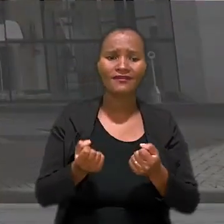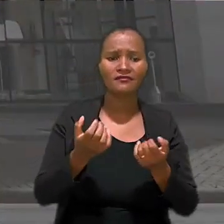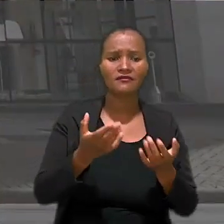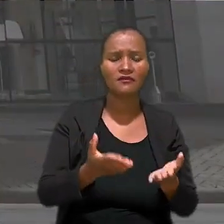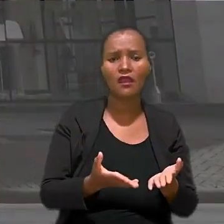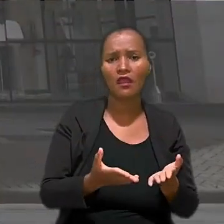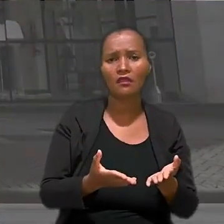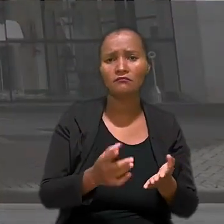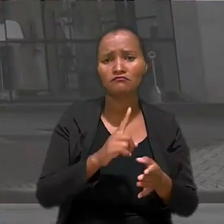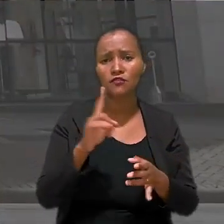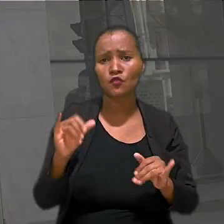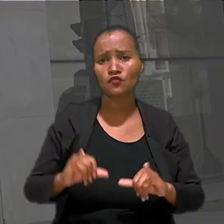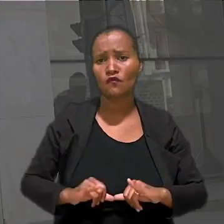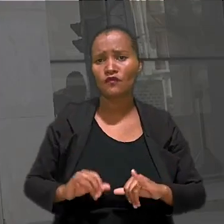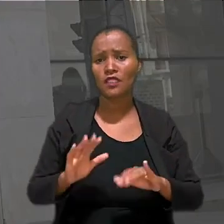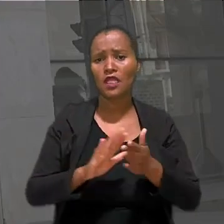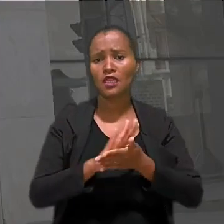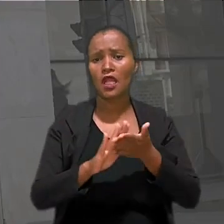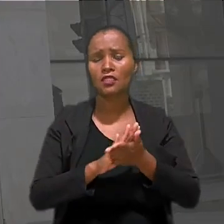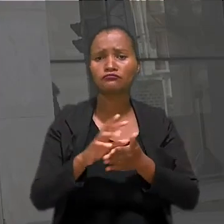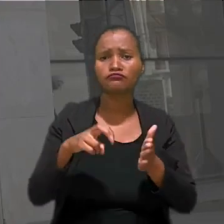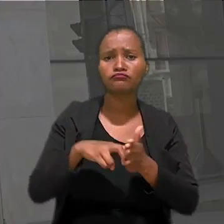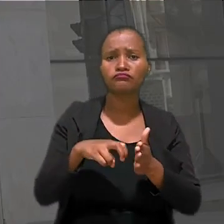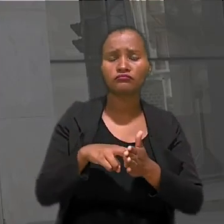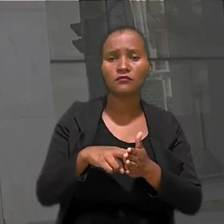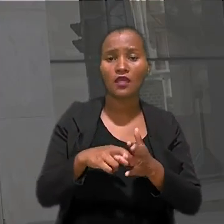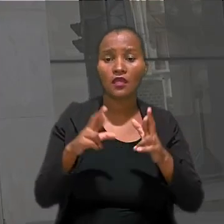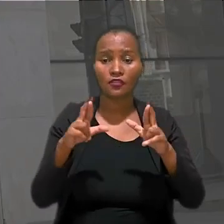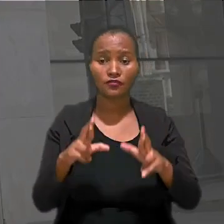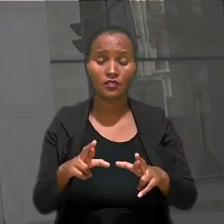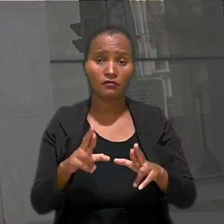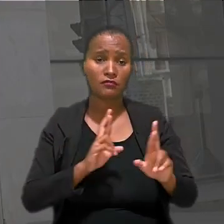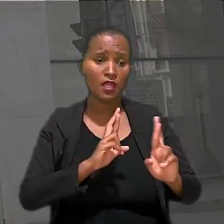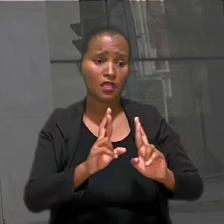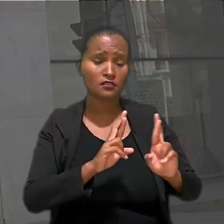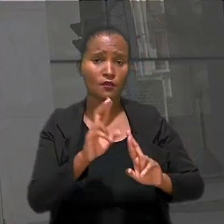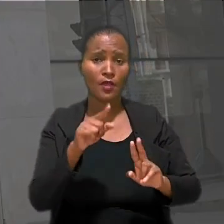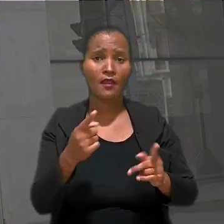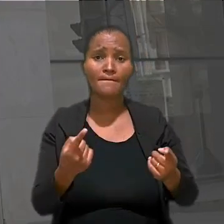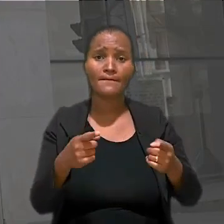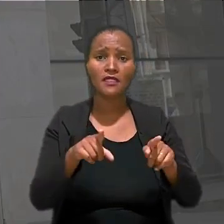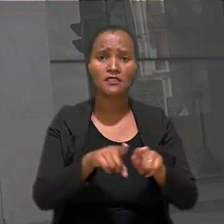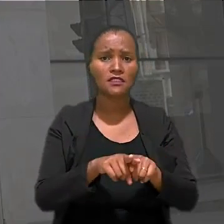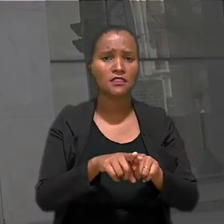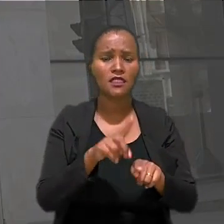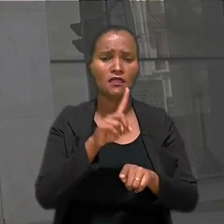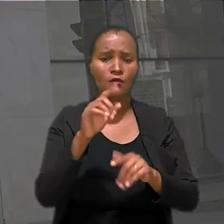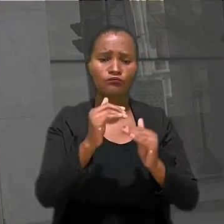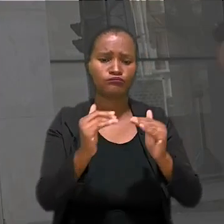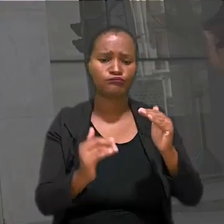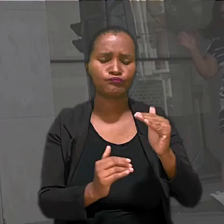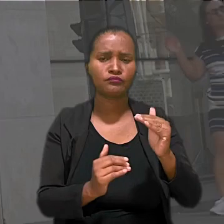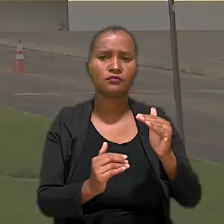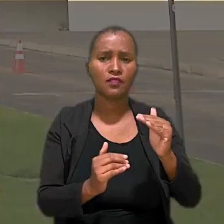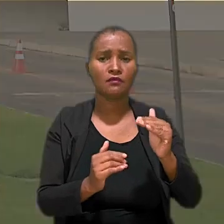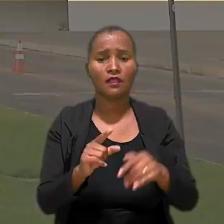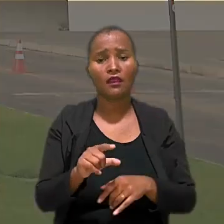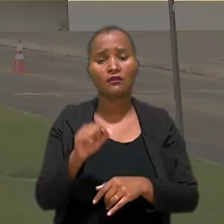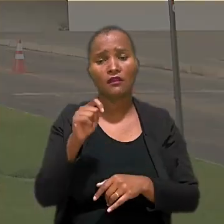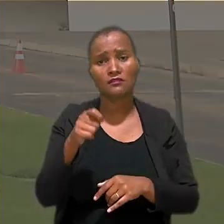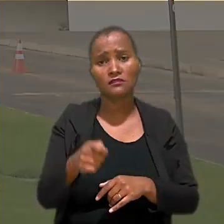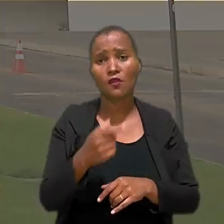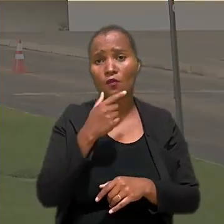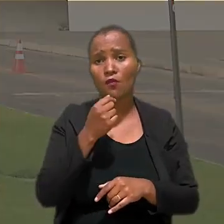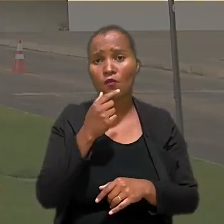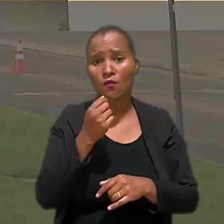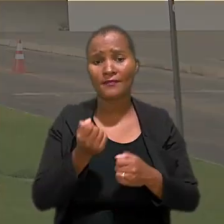entregas, sem sofrer penalidade. Para o regional, a relação era de parceria e não de subordinação. Da